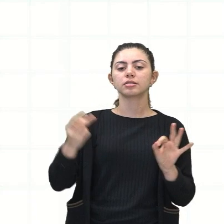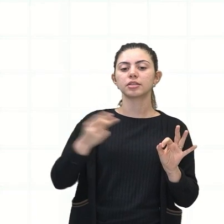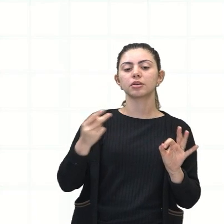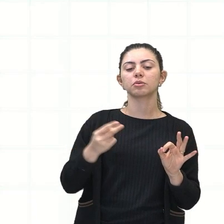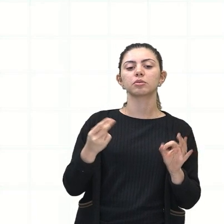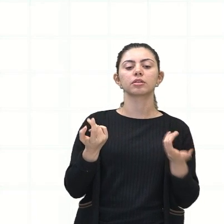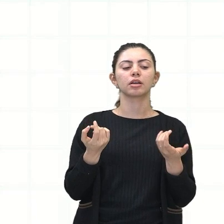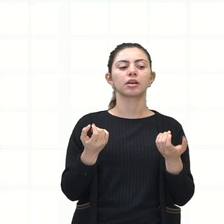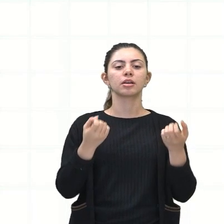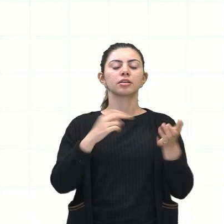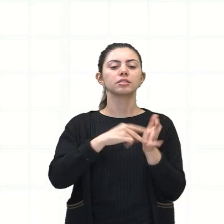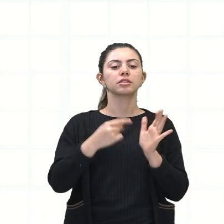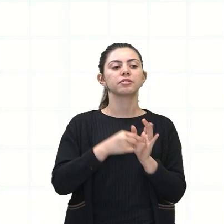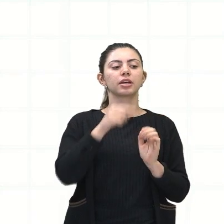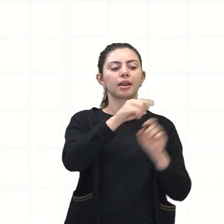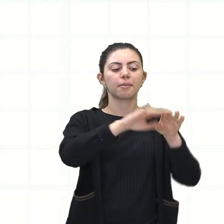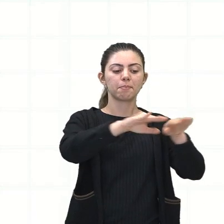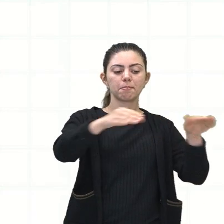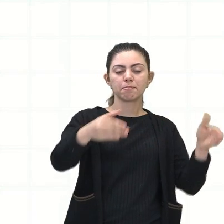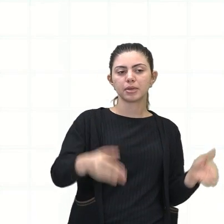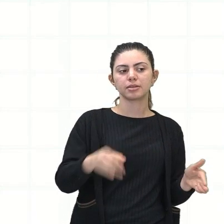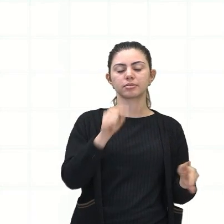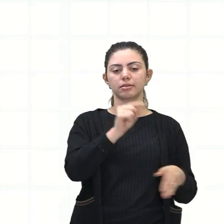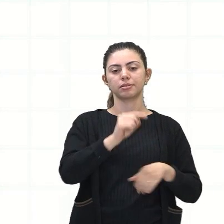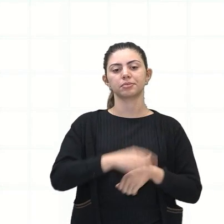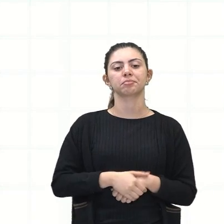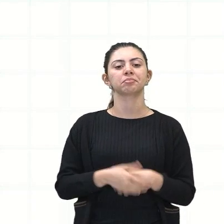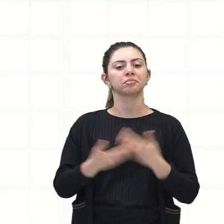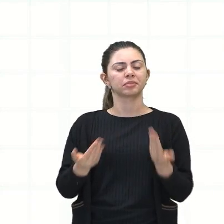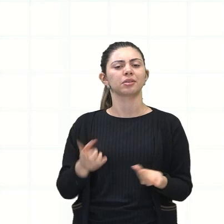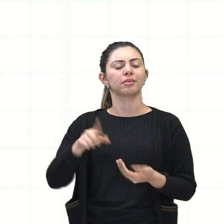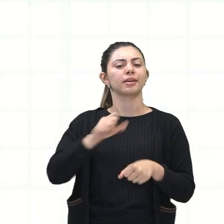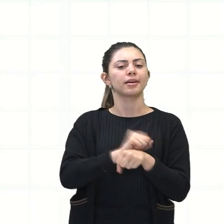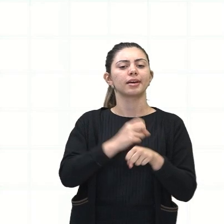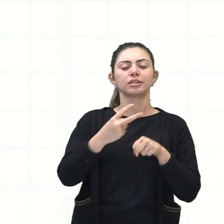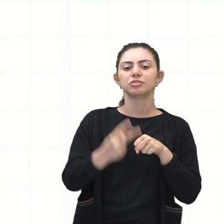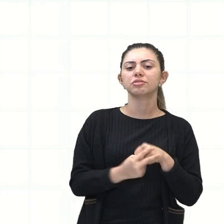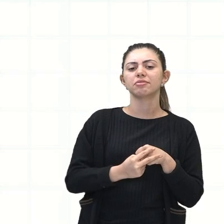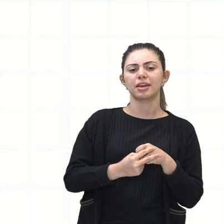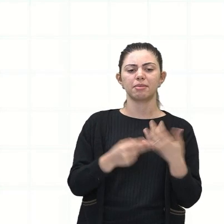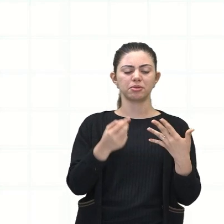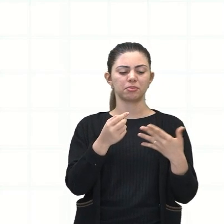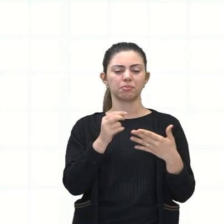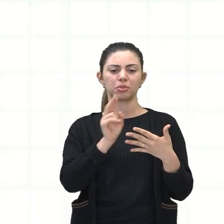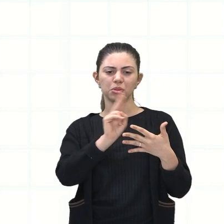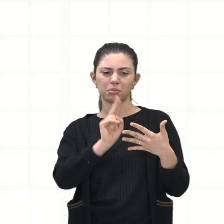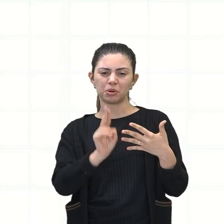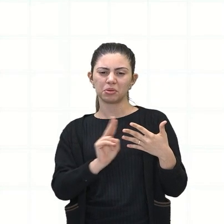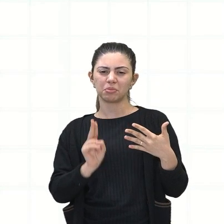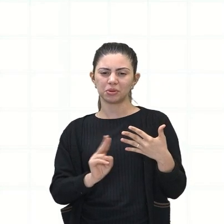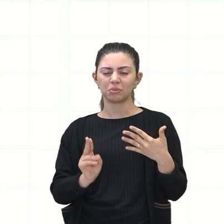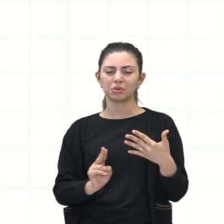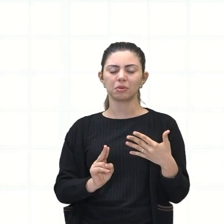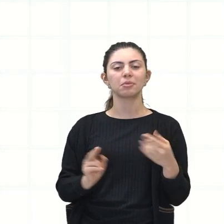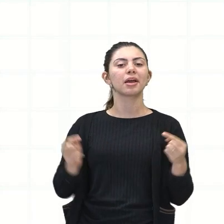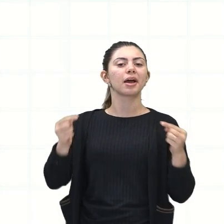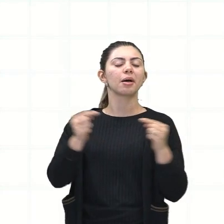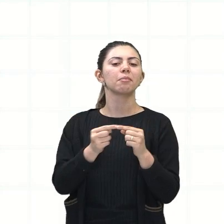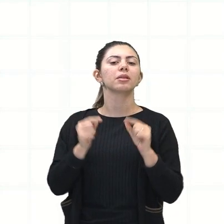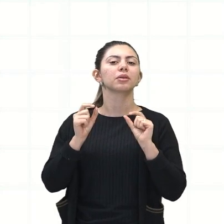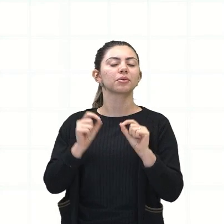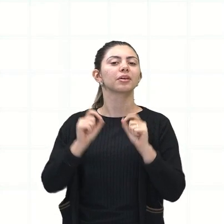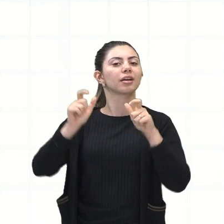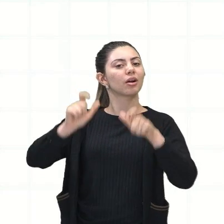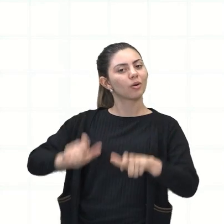Todos esses advérbios, here, there, between, above, estão indicando